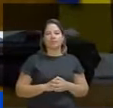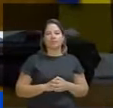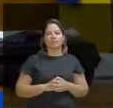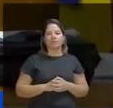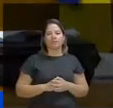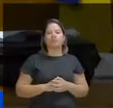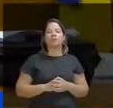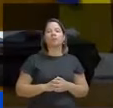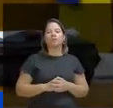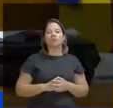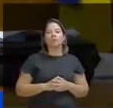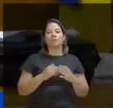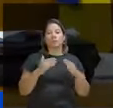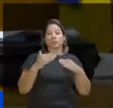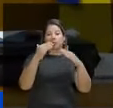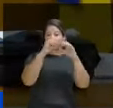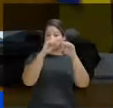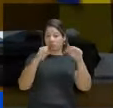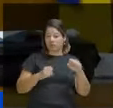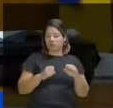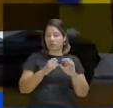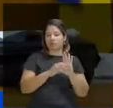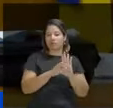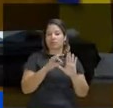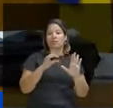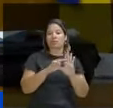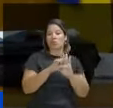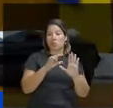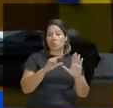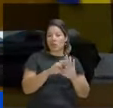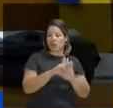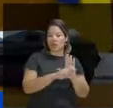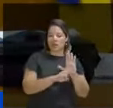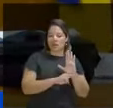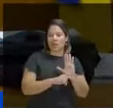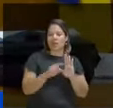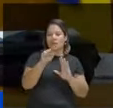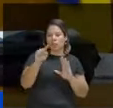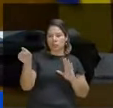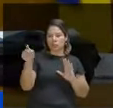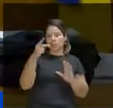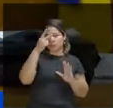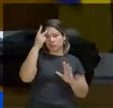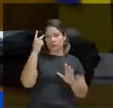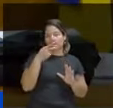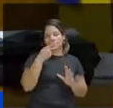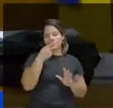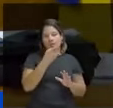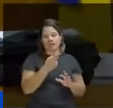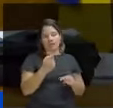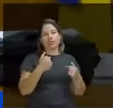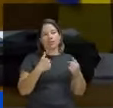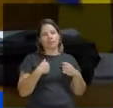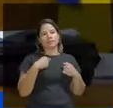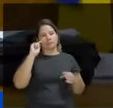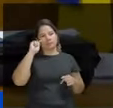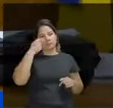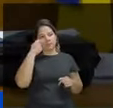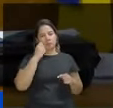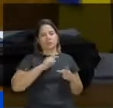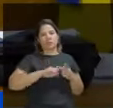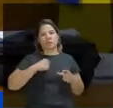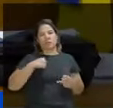ele regulamenta essa questão daquelas pessoas que se autodeclaram pardas e negras e